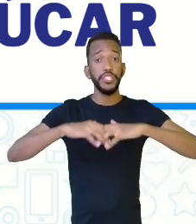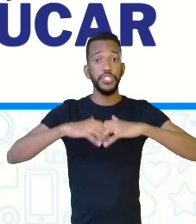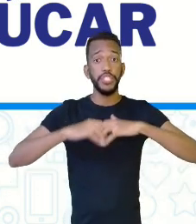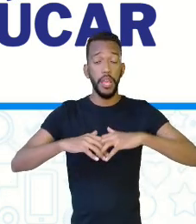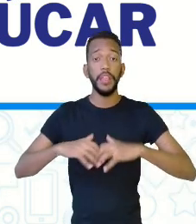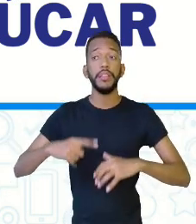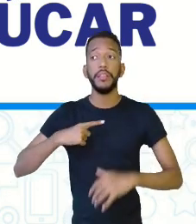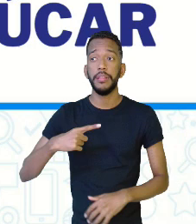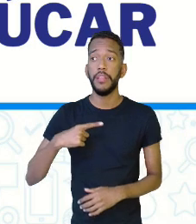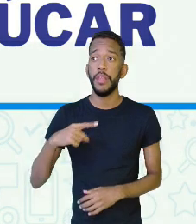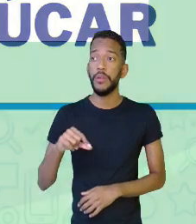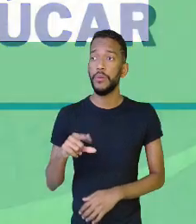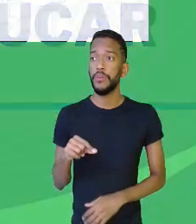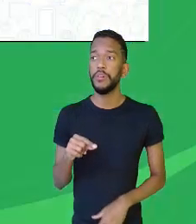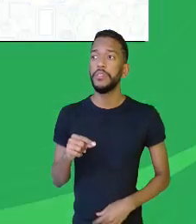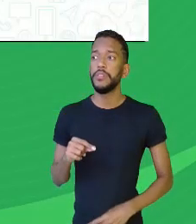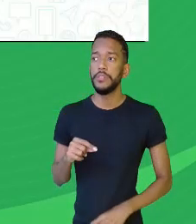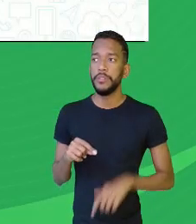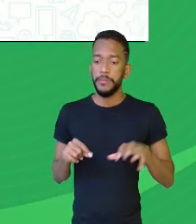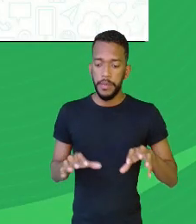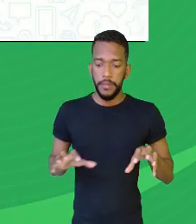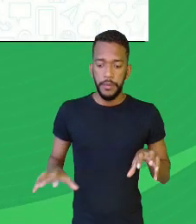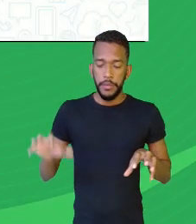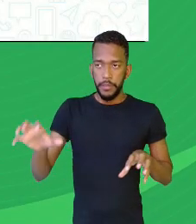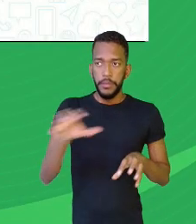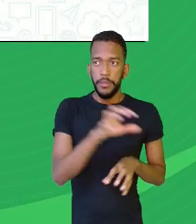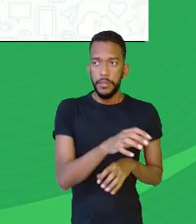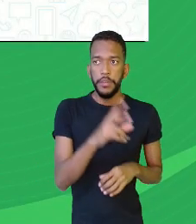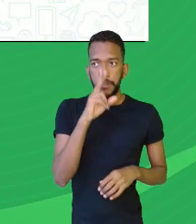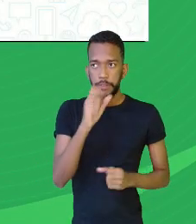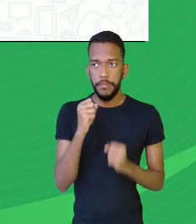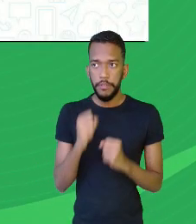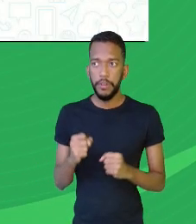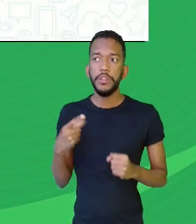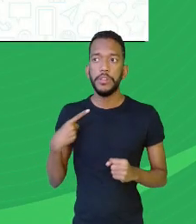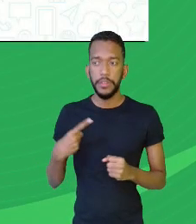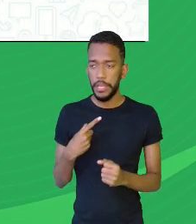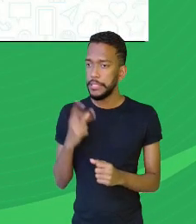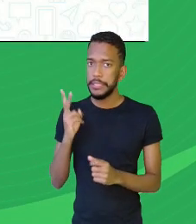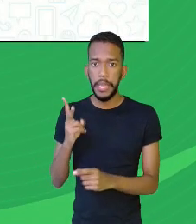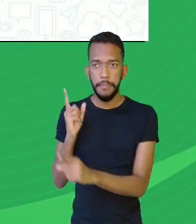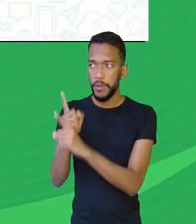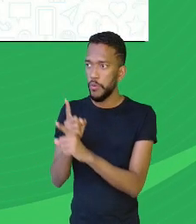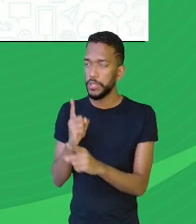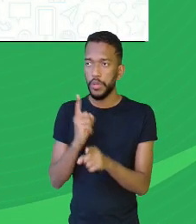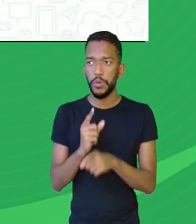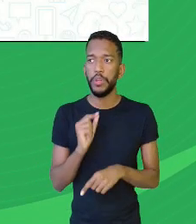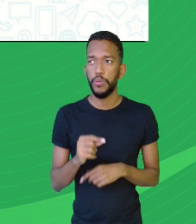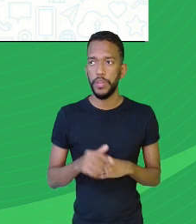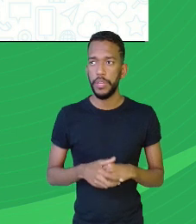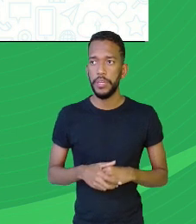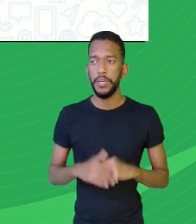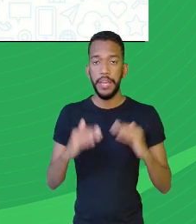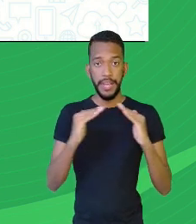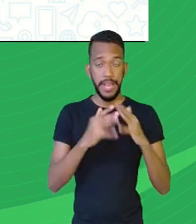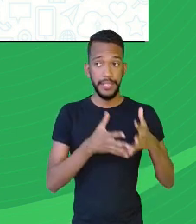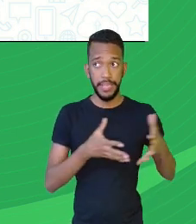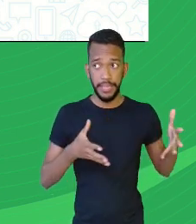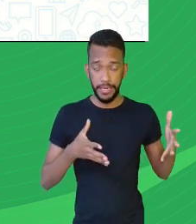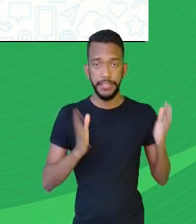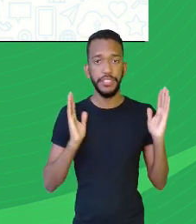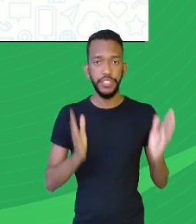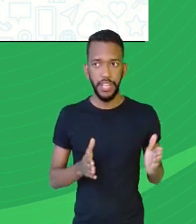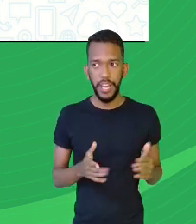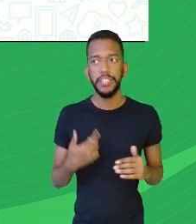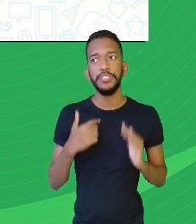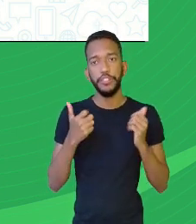alguns elementos que se repetiam e eram muito fortes. Então, em todos os engenhos nós vamos encontrar isso. Nós vamos encontrar a Casa Grande,